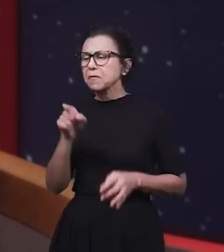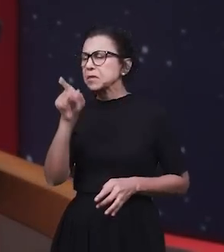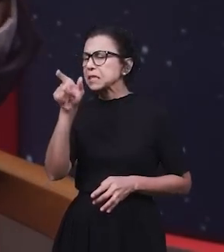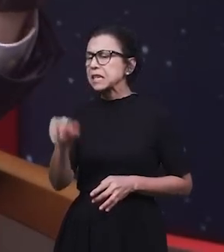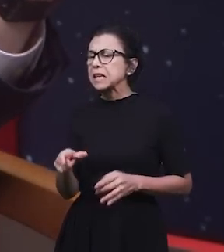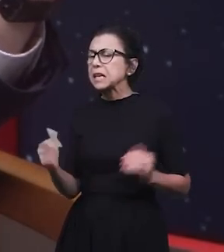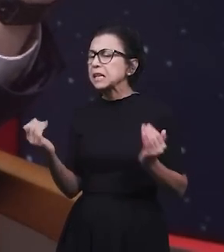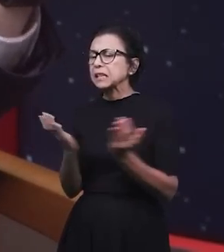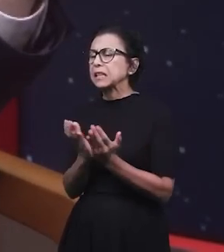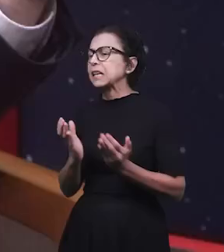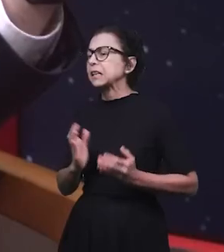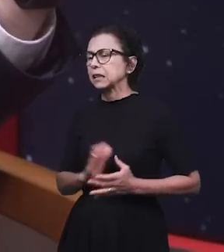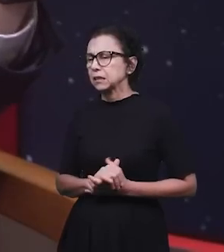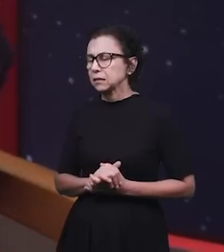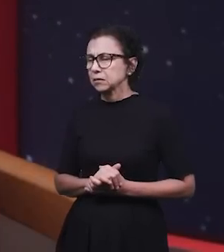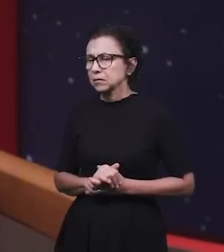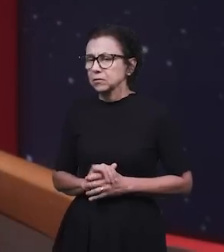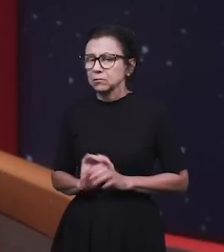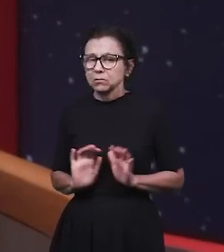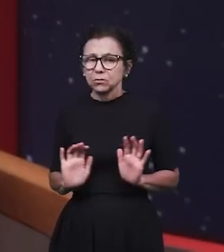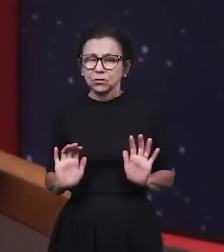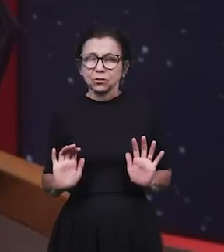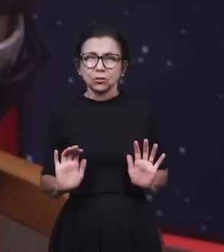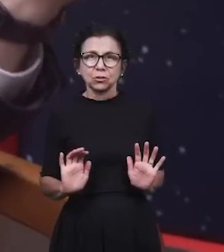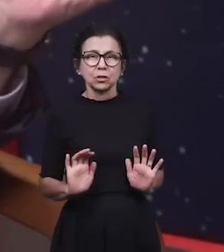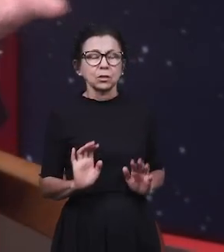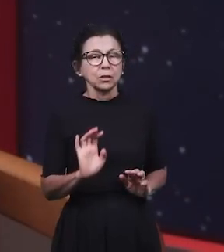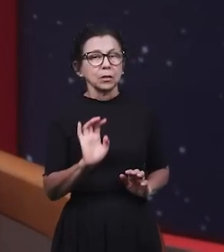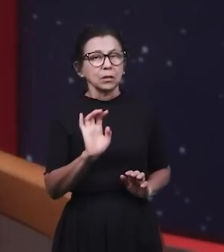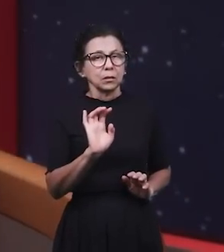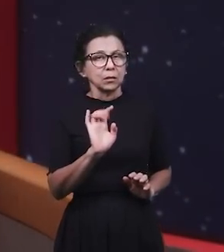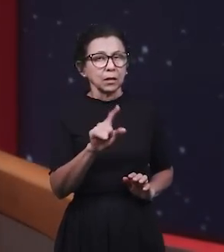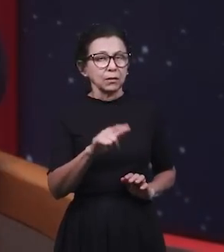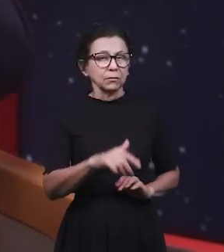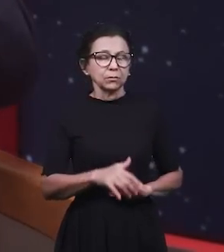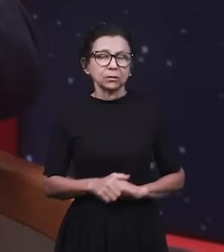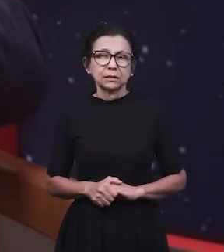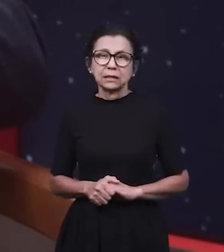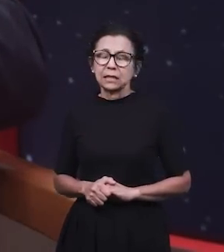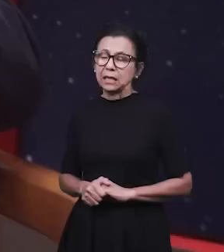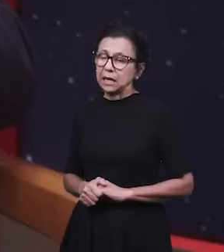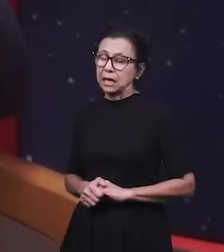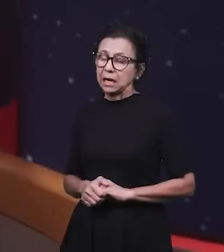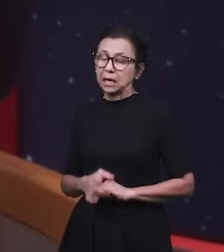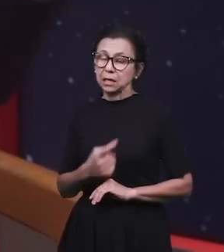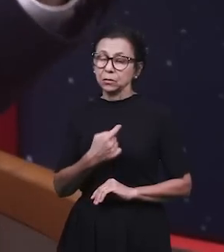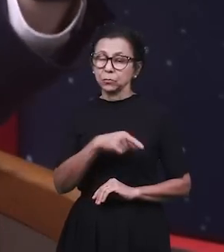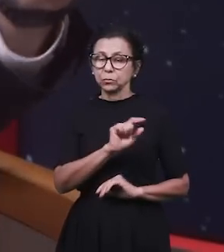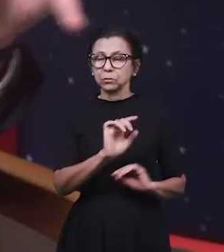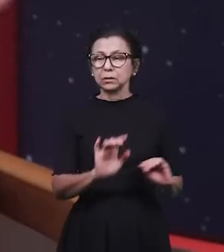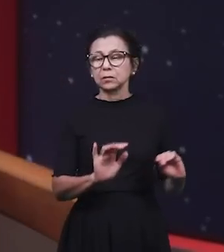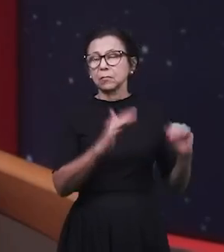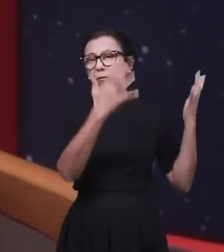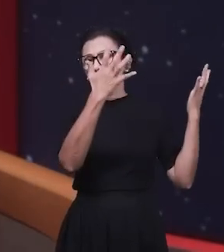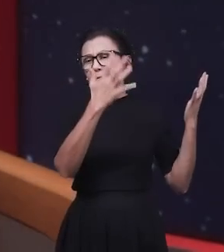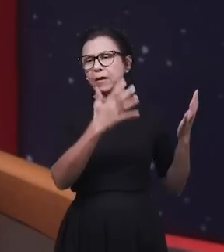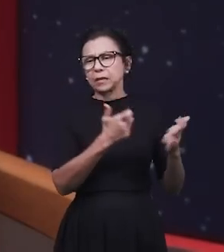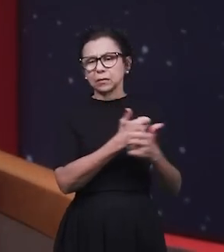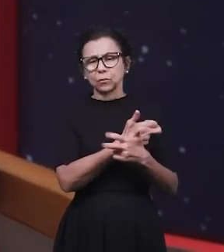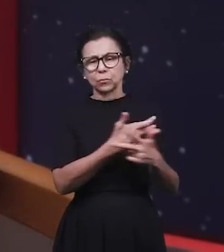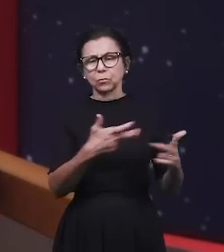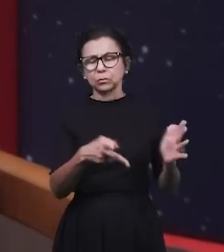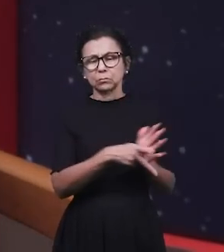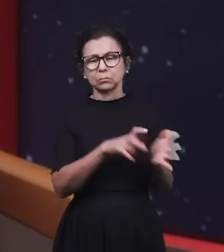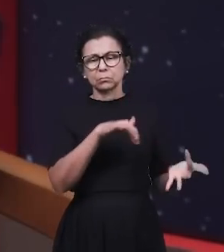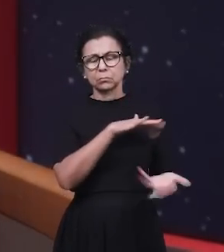você, usando a expressão deles, você não é cool. Ou seja, você não vai à festa tal, o ambiente, e